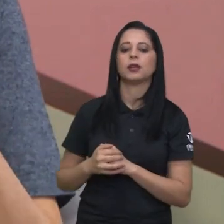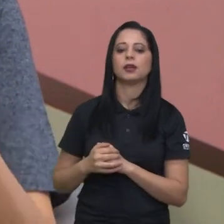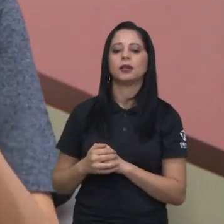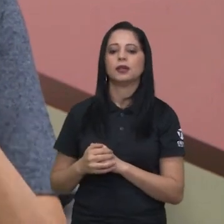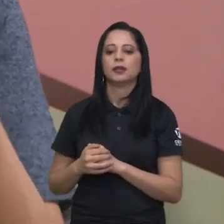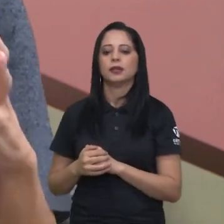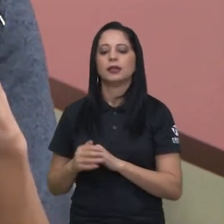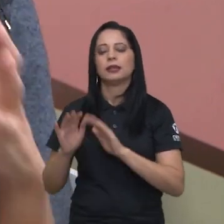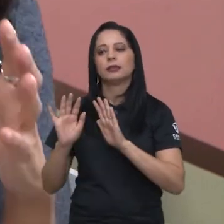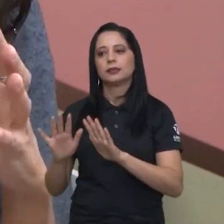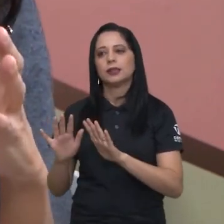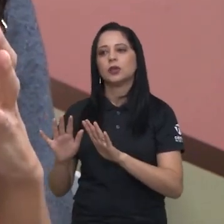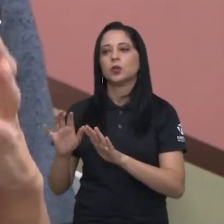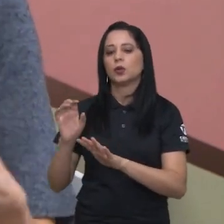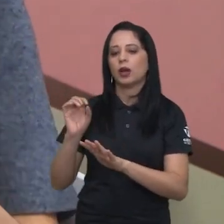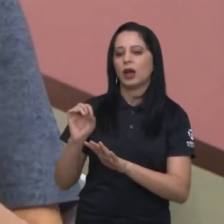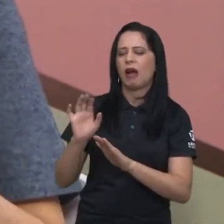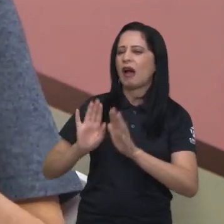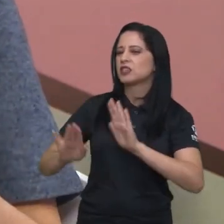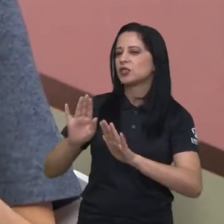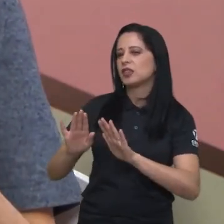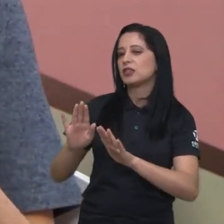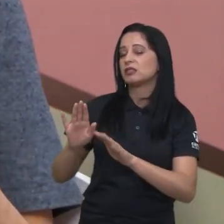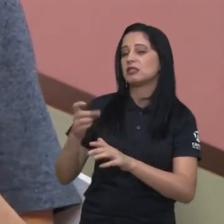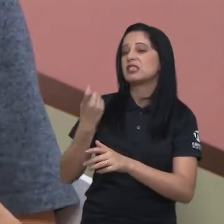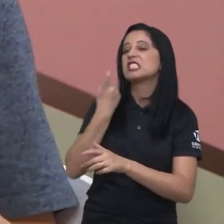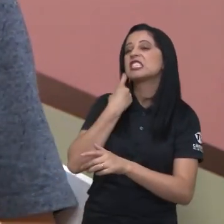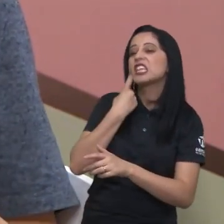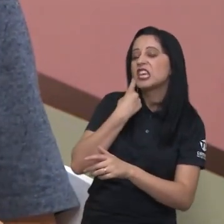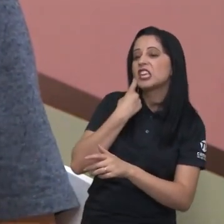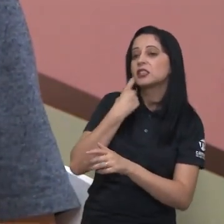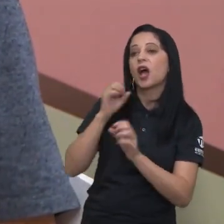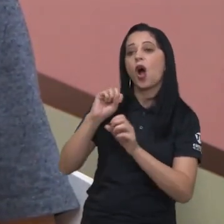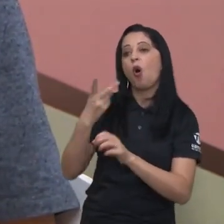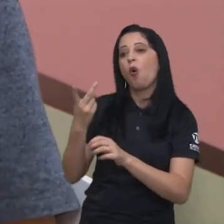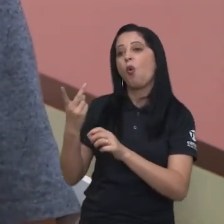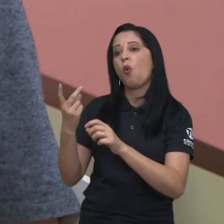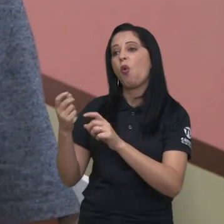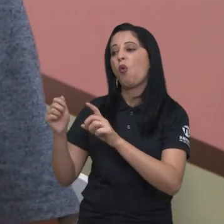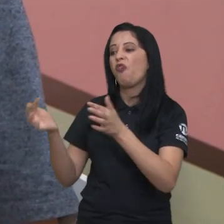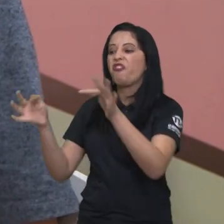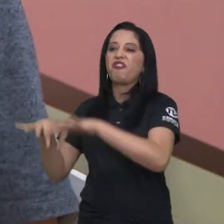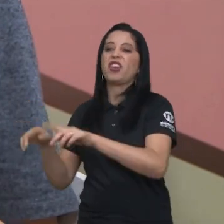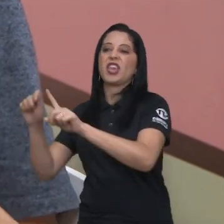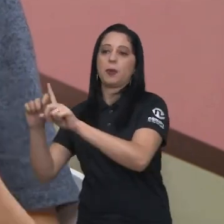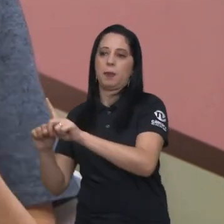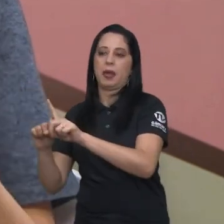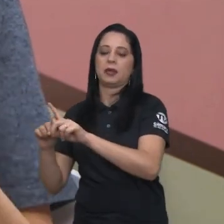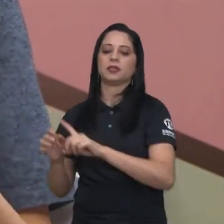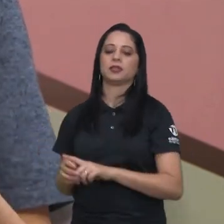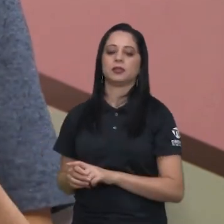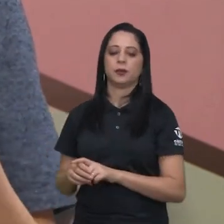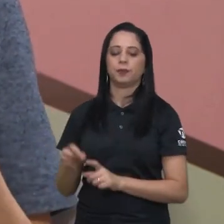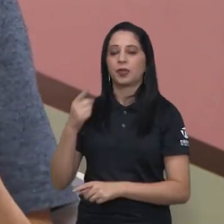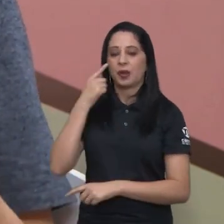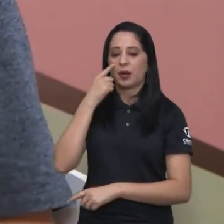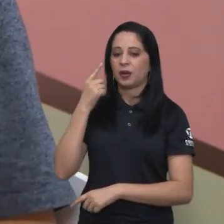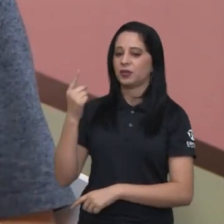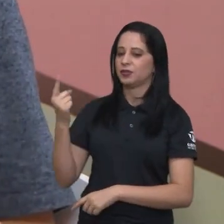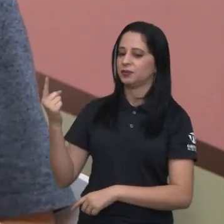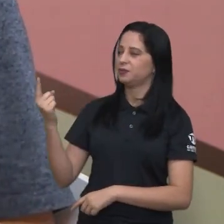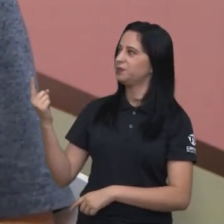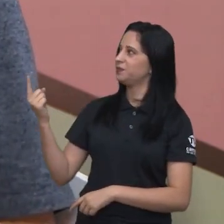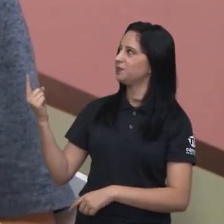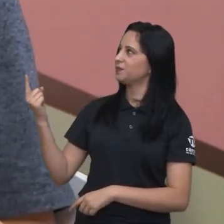geralmente, se não é na primeira sexta do mês, é na segunda, é no começo do mês que isso acontece. Então, no site da prefeitura,